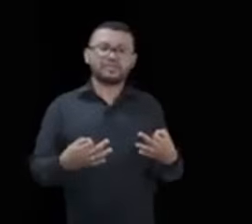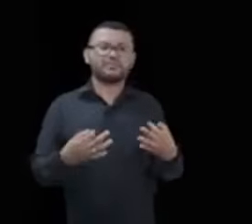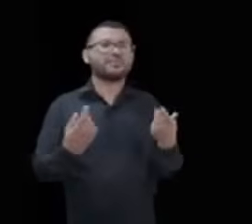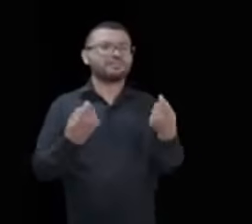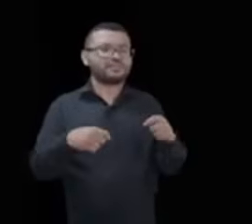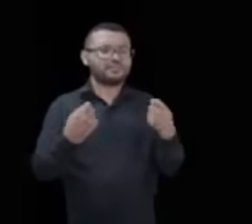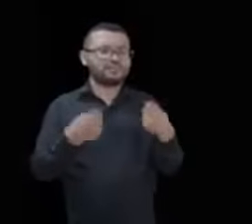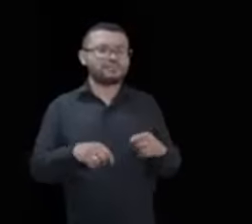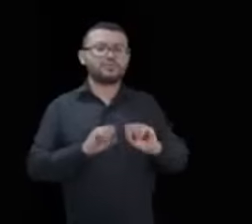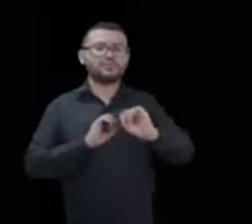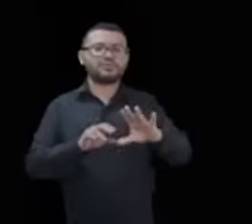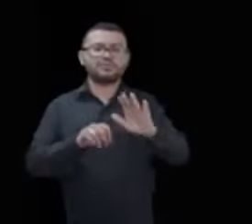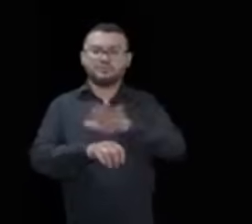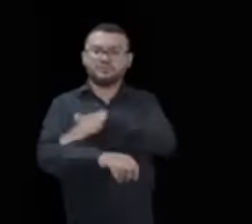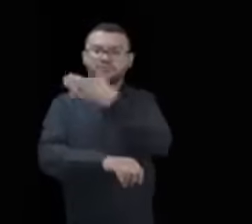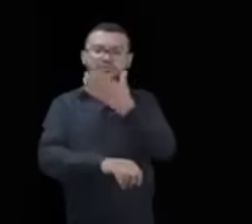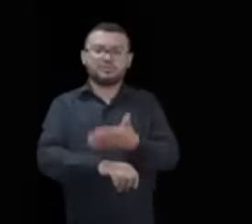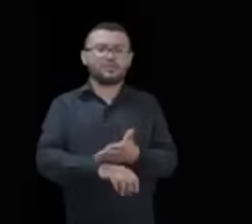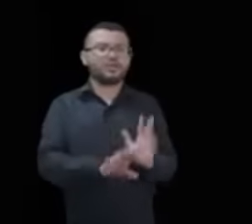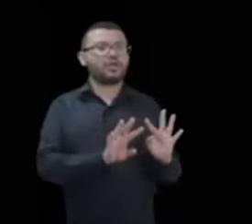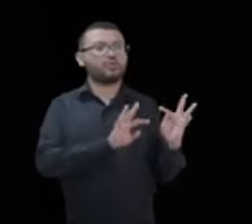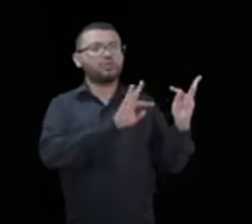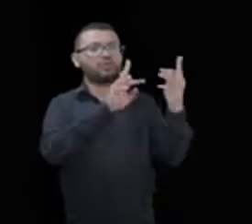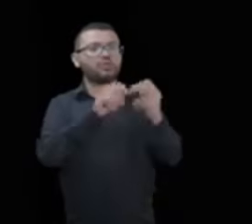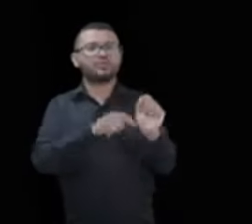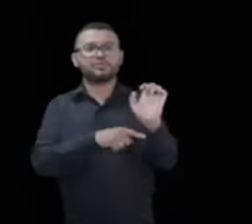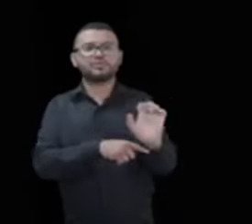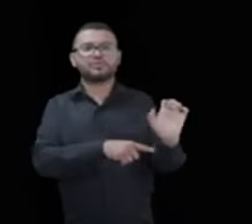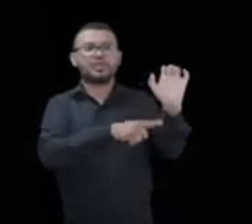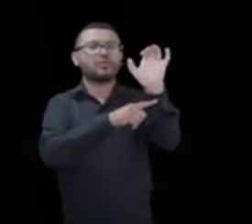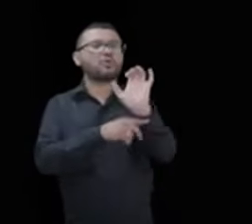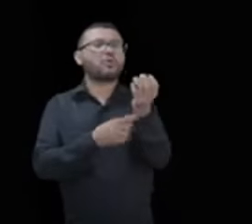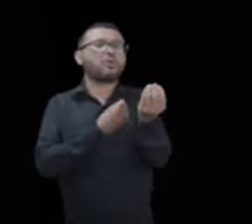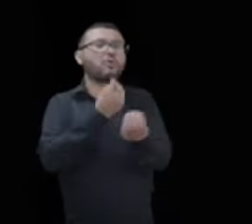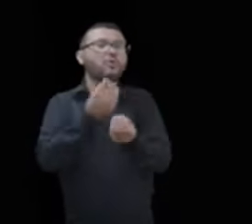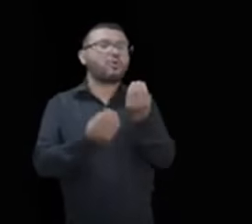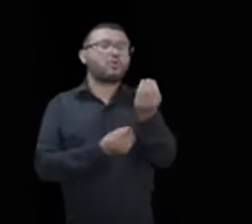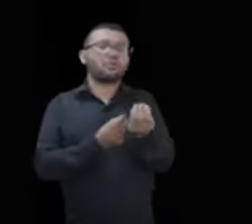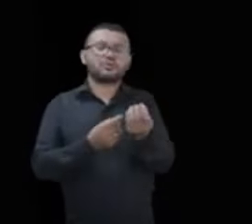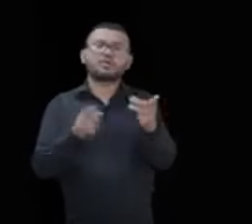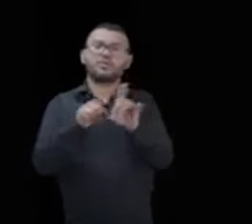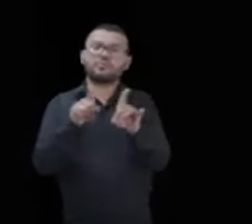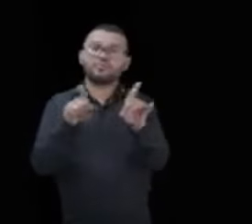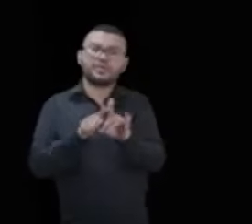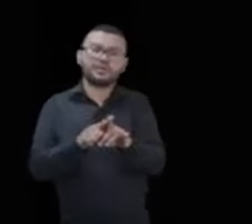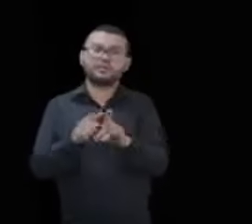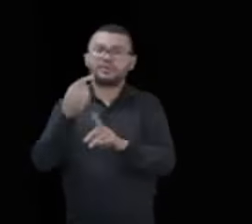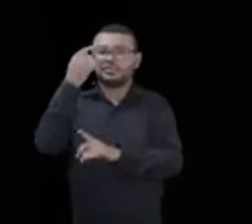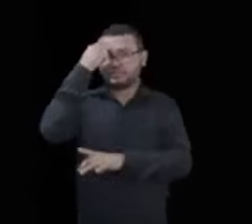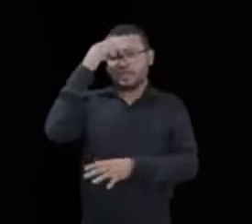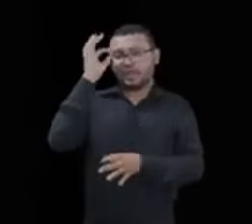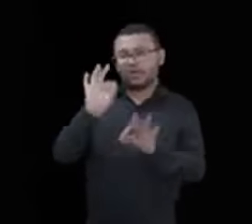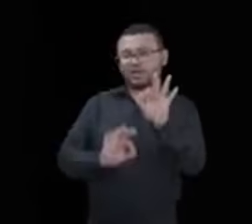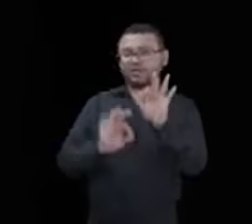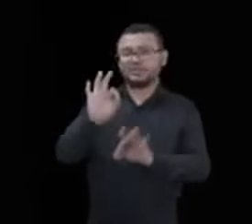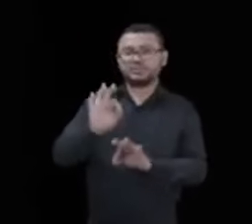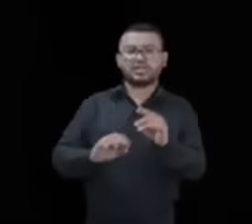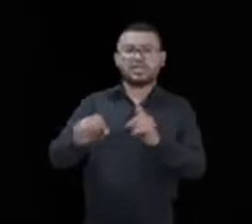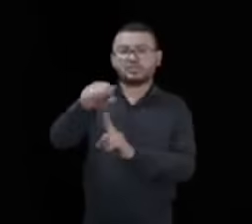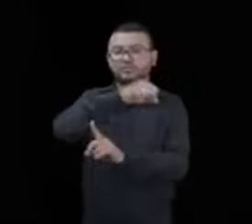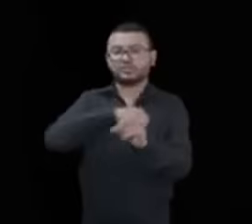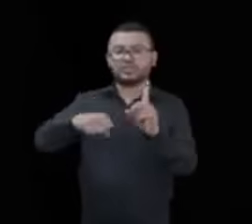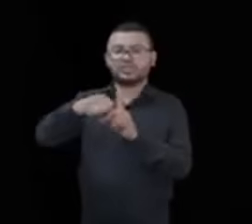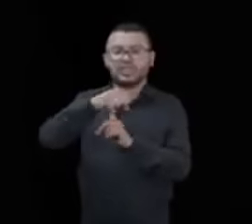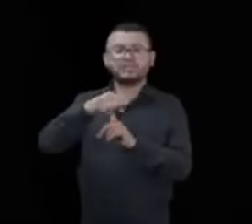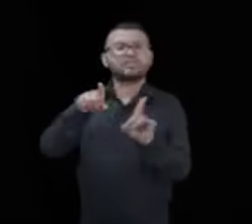enquanto a educação integral não for universalizada. Como nós não podemos abrir mão e dialogar com a sociedade, com o